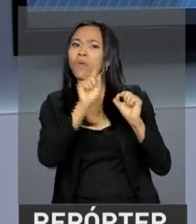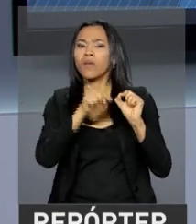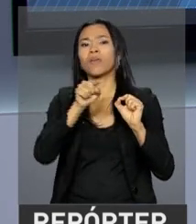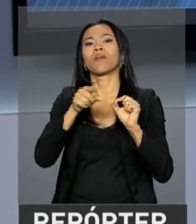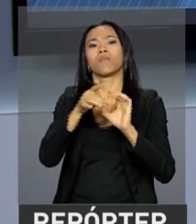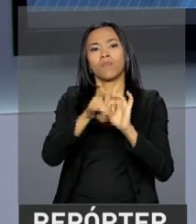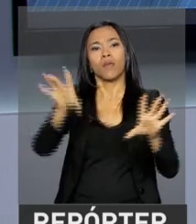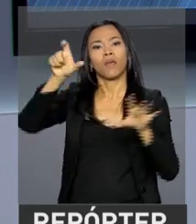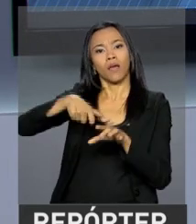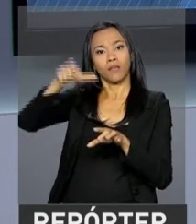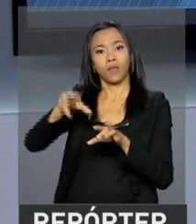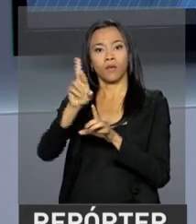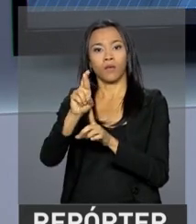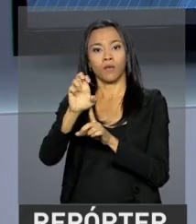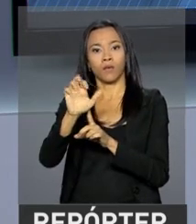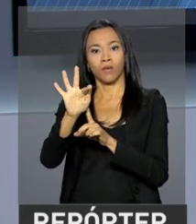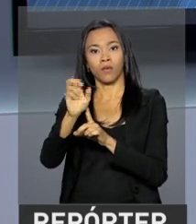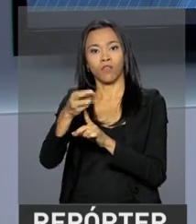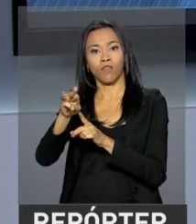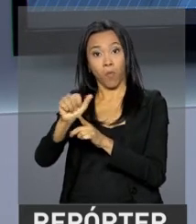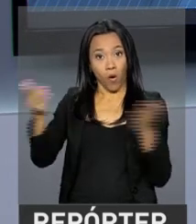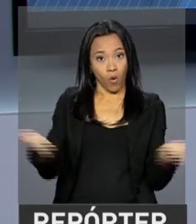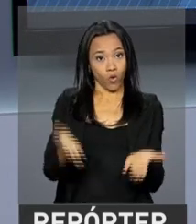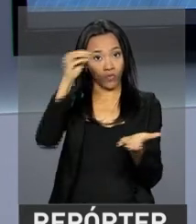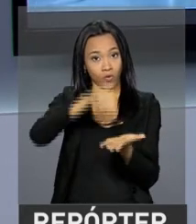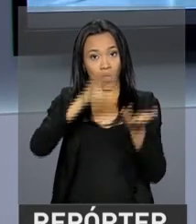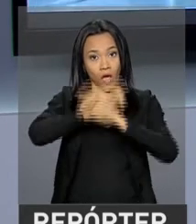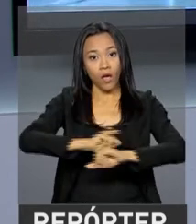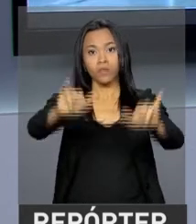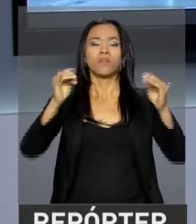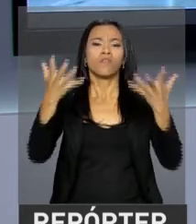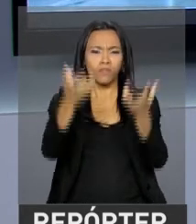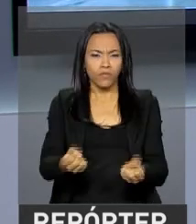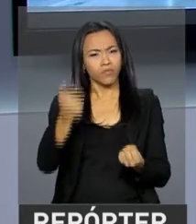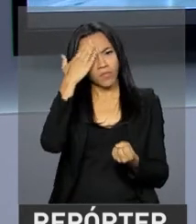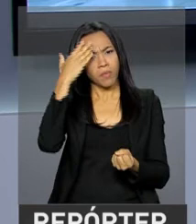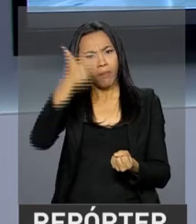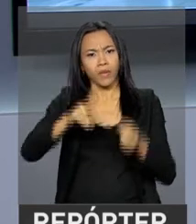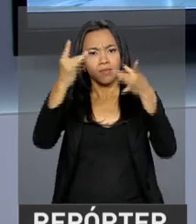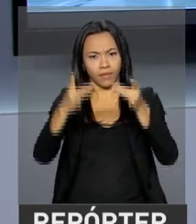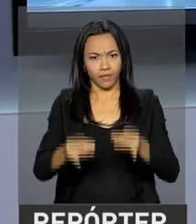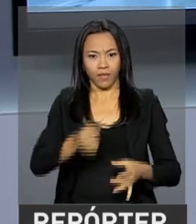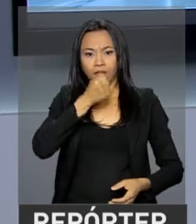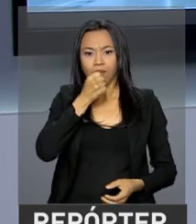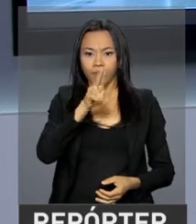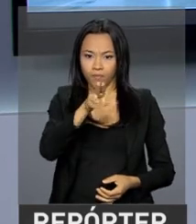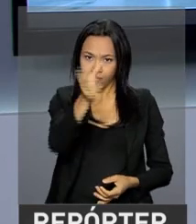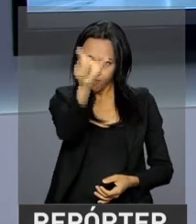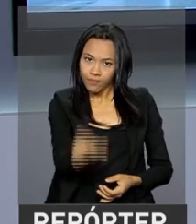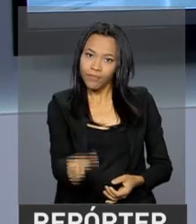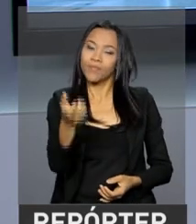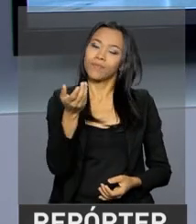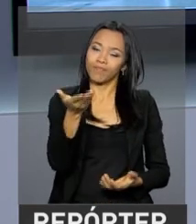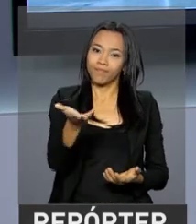reforma foi publicado hoje no diário oficial da união vamos então saber mais detalhes com a record tem saída dias o lá times a boa tarde para você quais